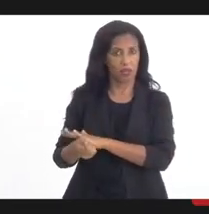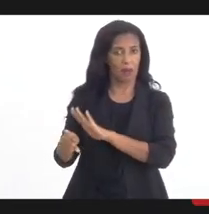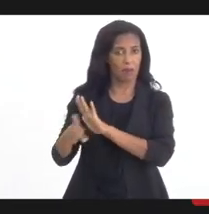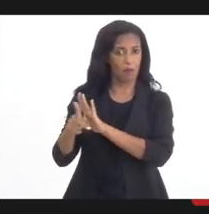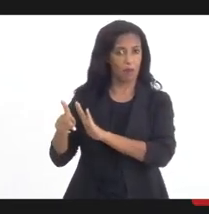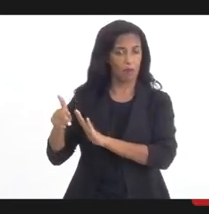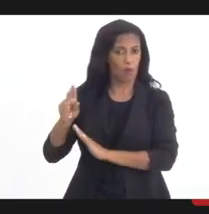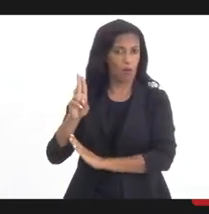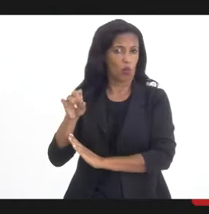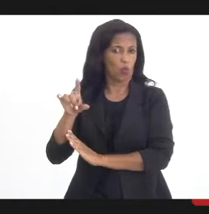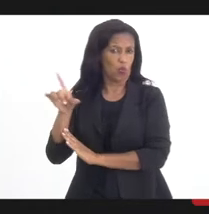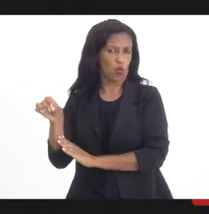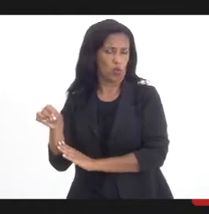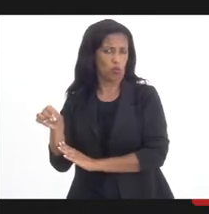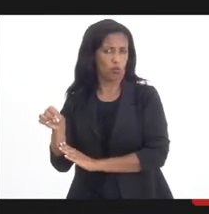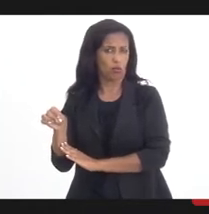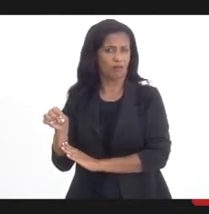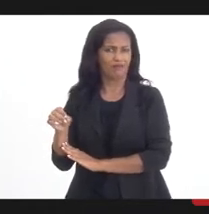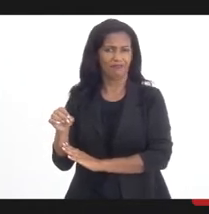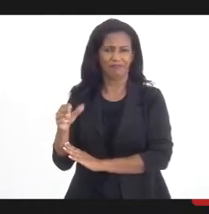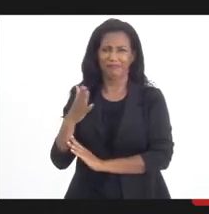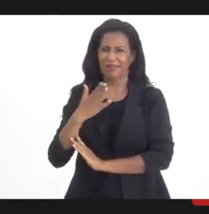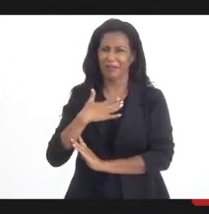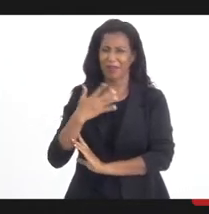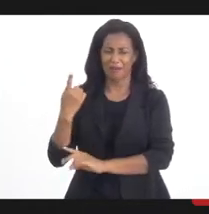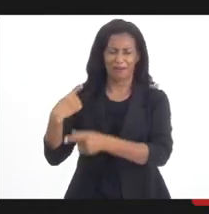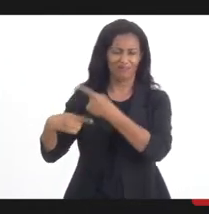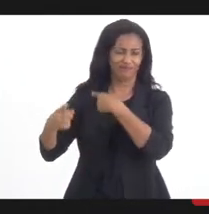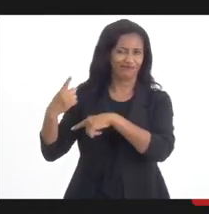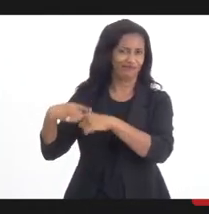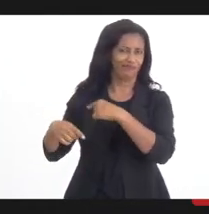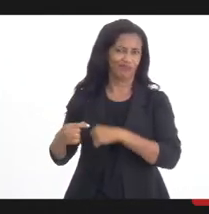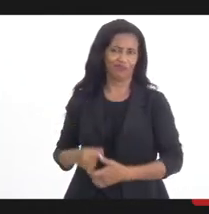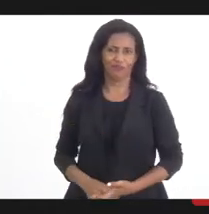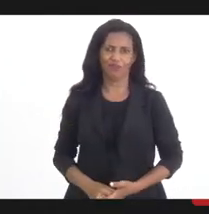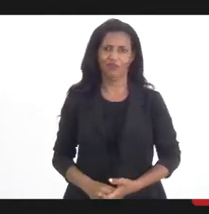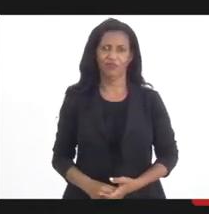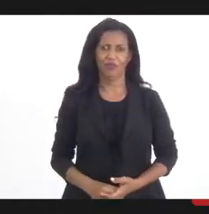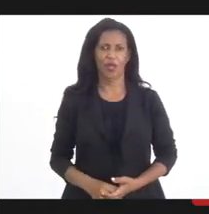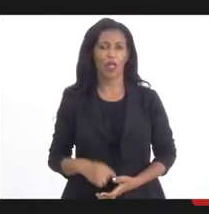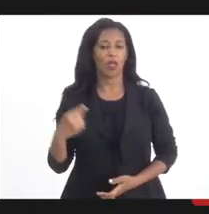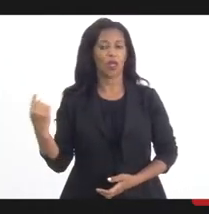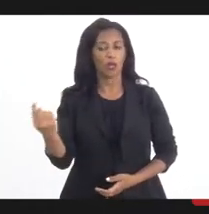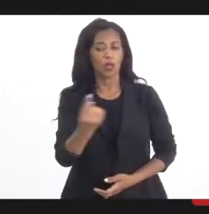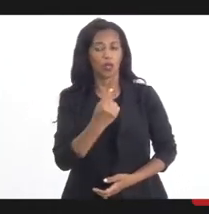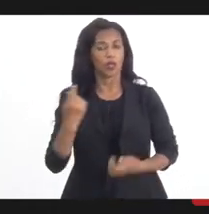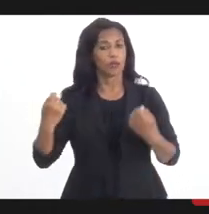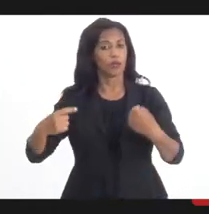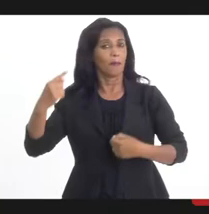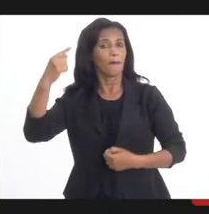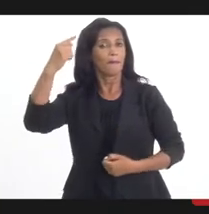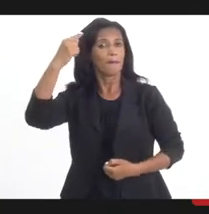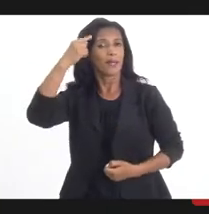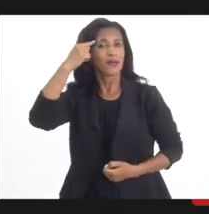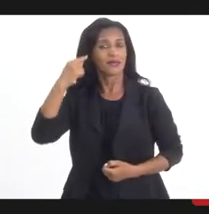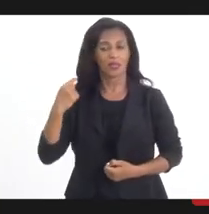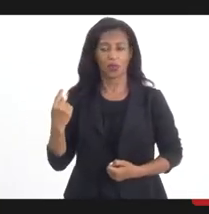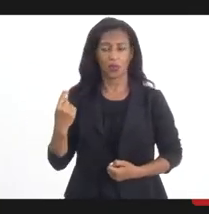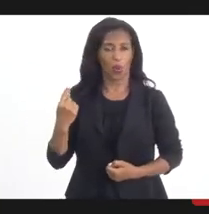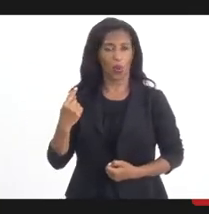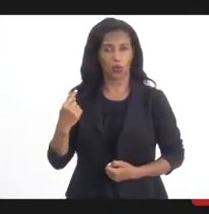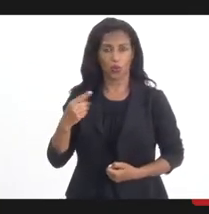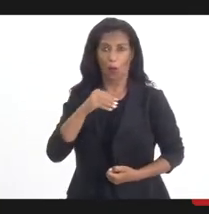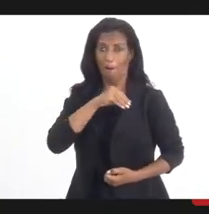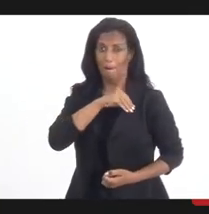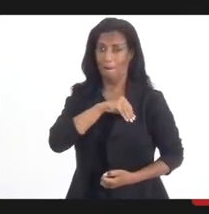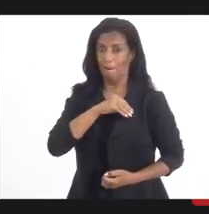UESA. Então, isso, para mim, é um retrocesso muito grande. Ou seja, nós temos que pensar no nosso bolso, não temos que